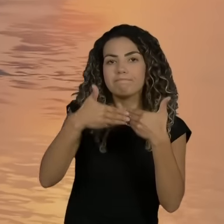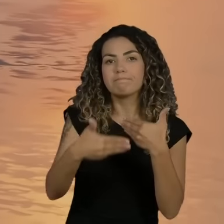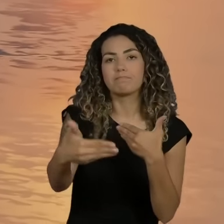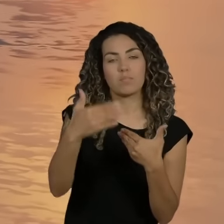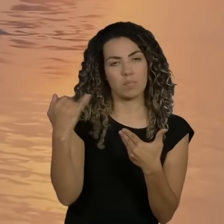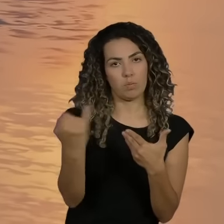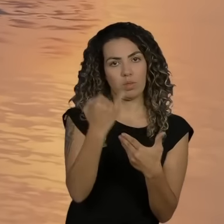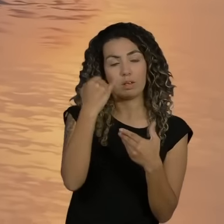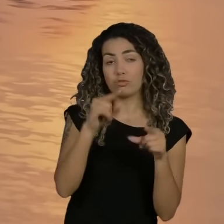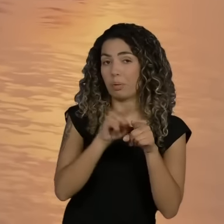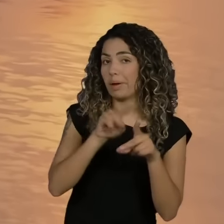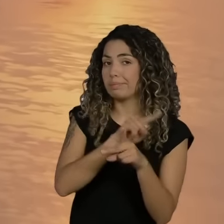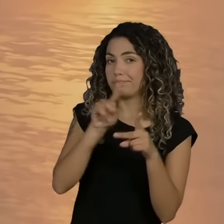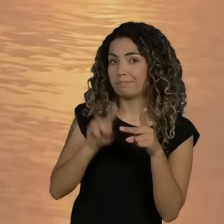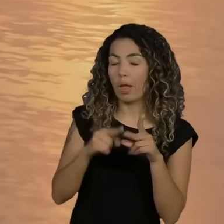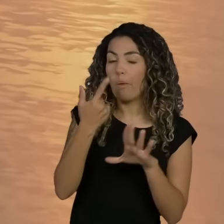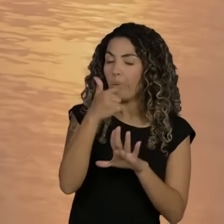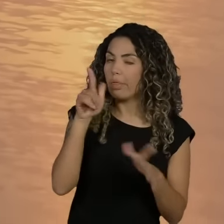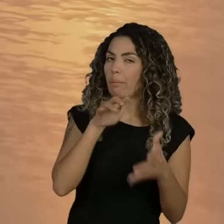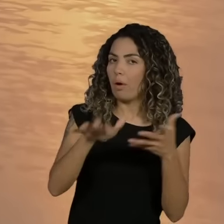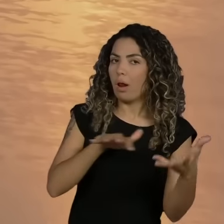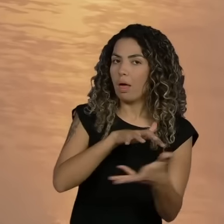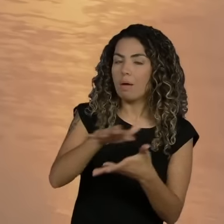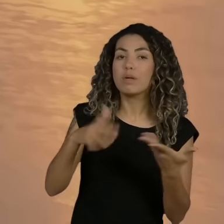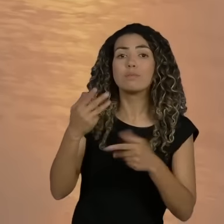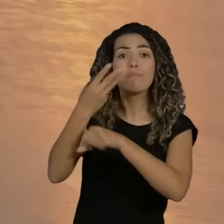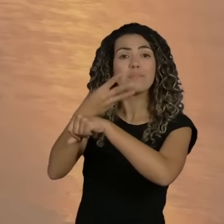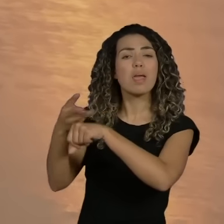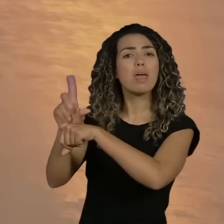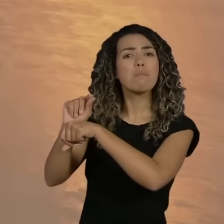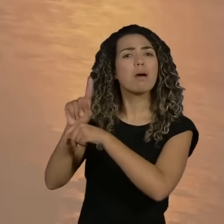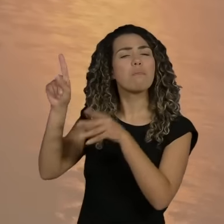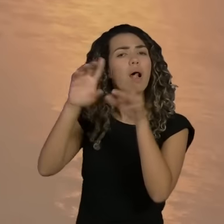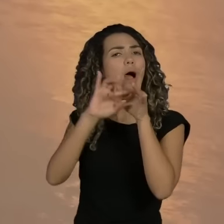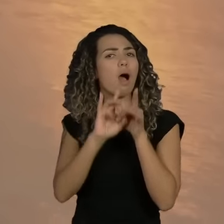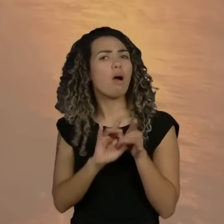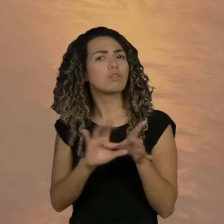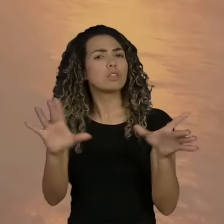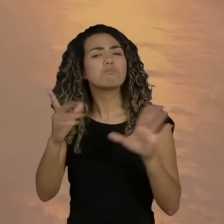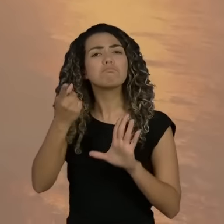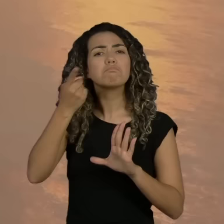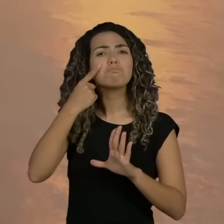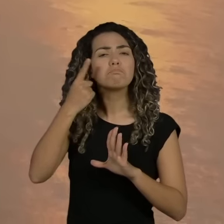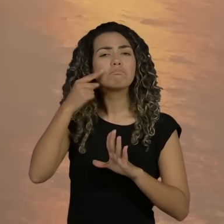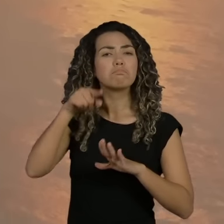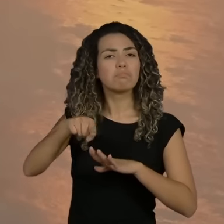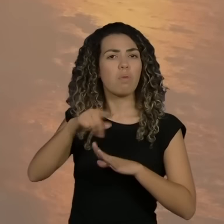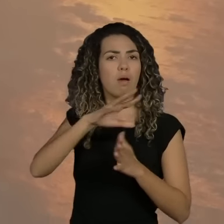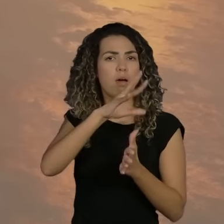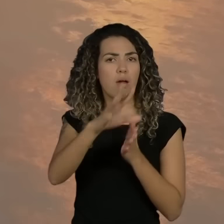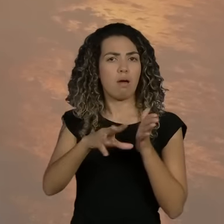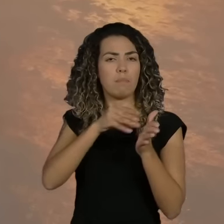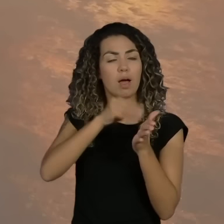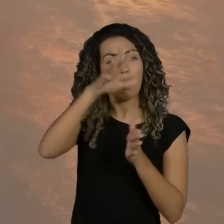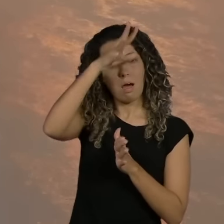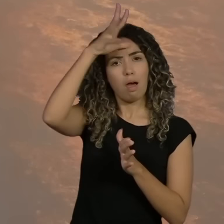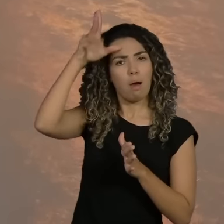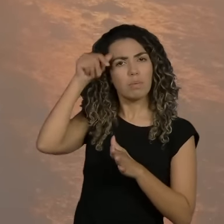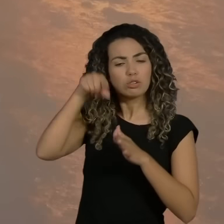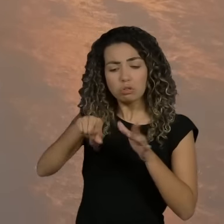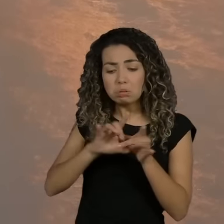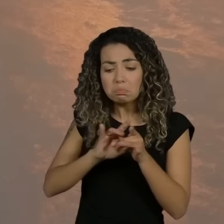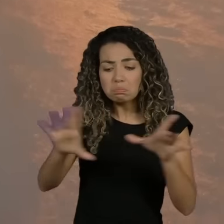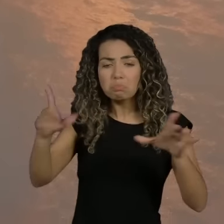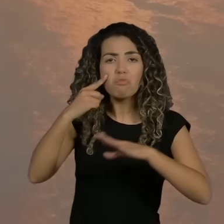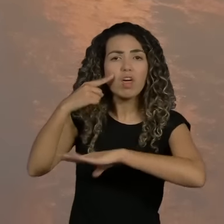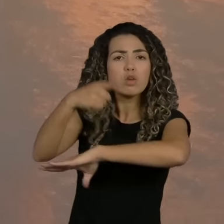Outro ponto polêmico é a autorização do IBAMA para investigar se há petróleo na bacia do Amazonas por meio de